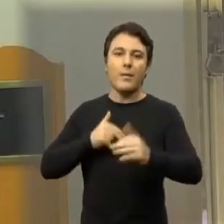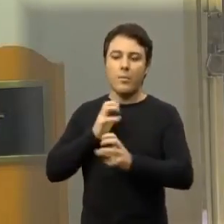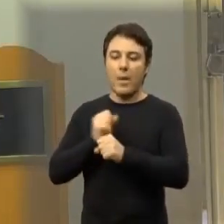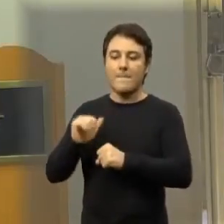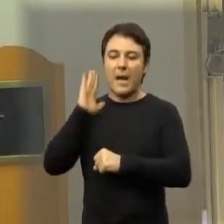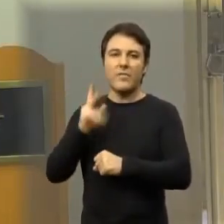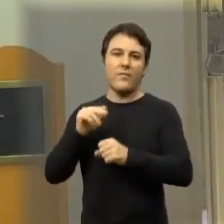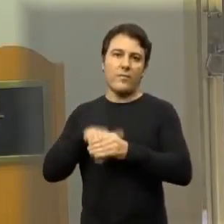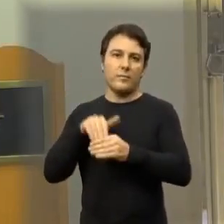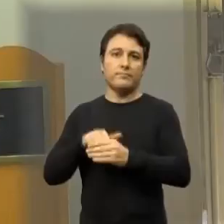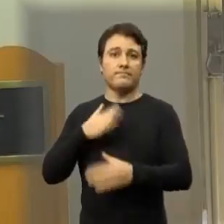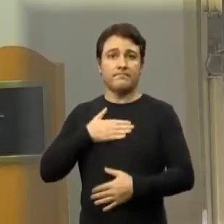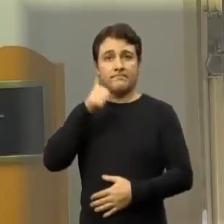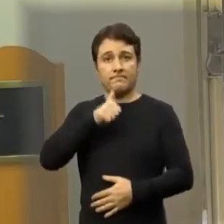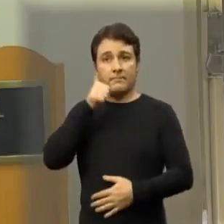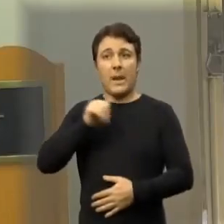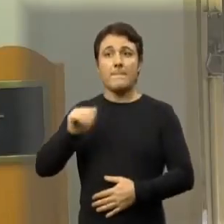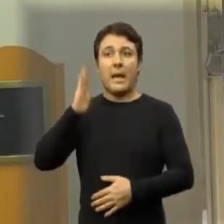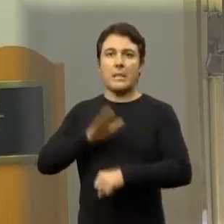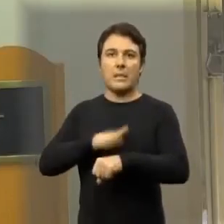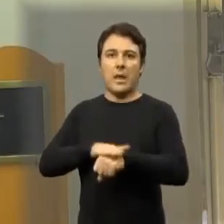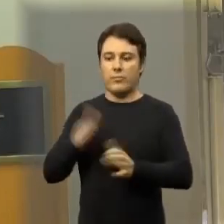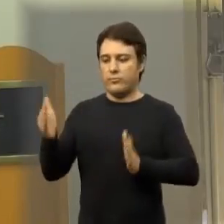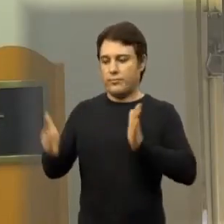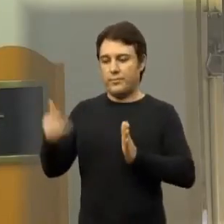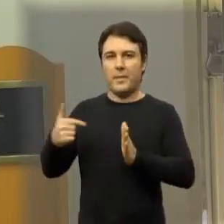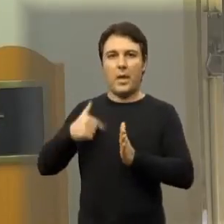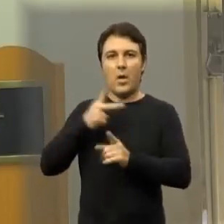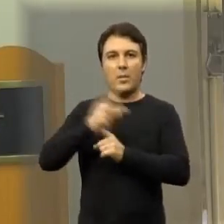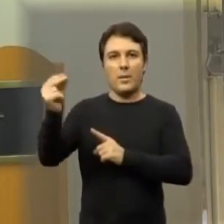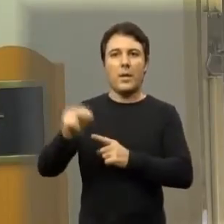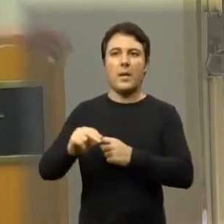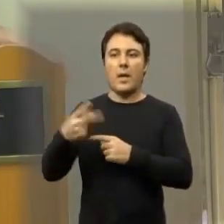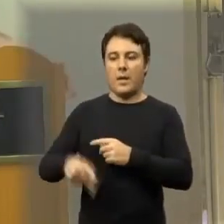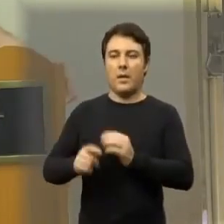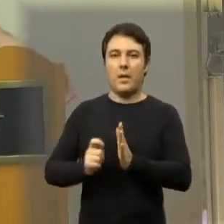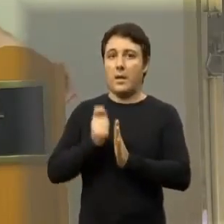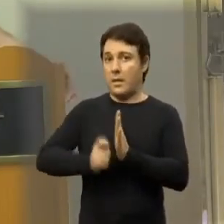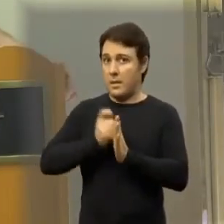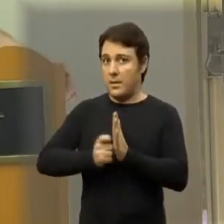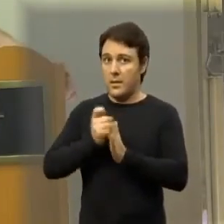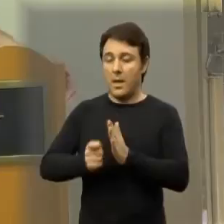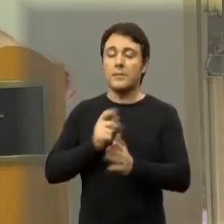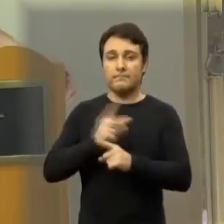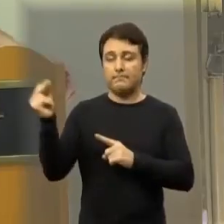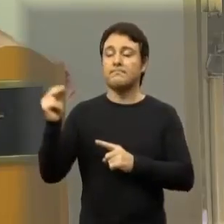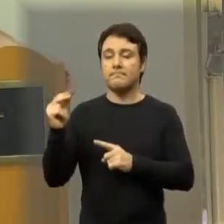Como mulher, com maior tempo de mandatos já conquistados num cargo eletivo na história de nossa